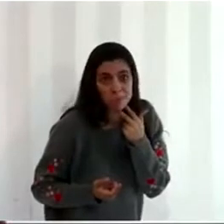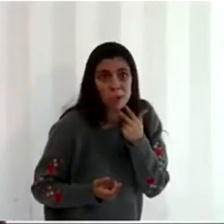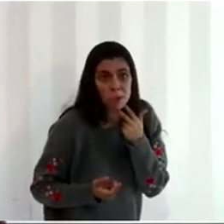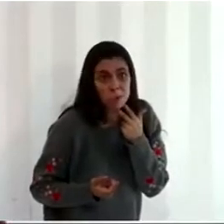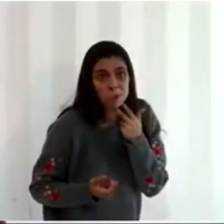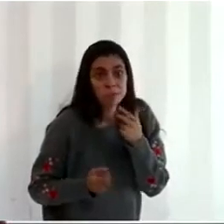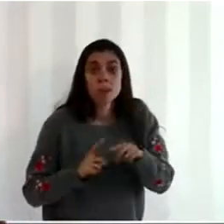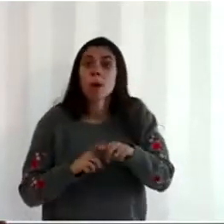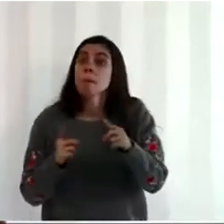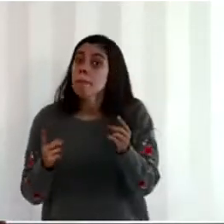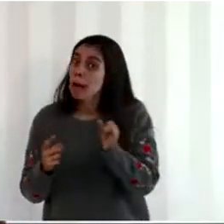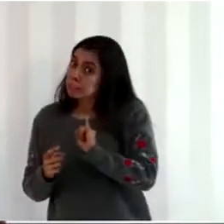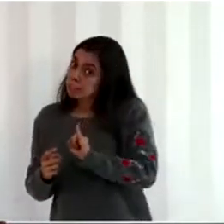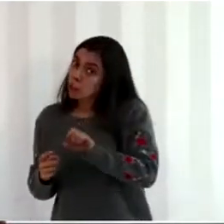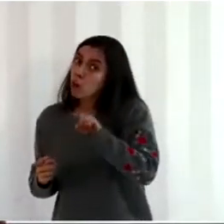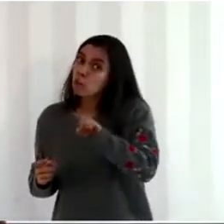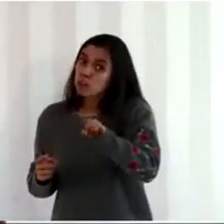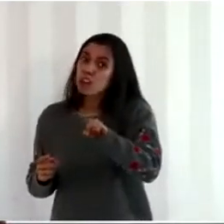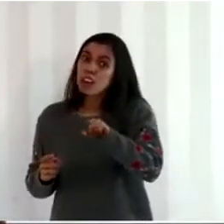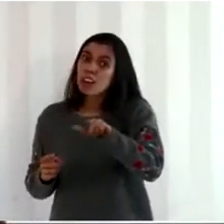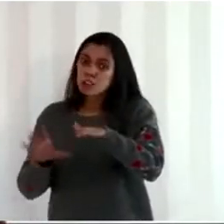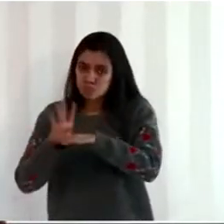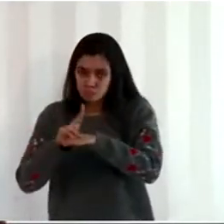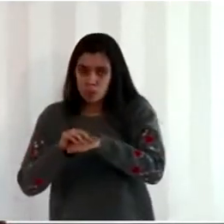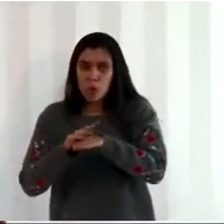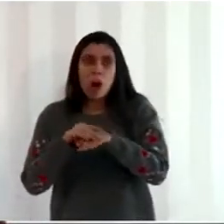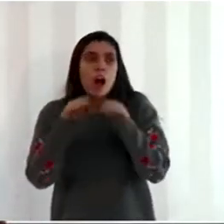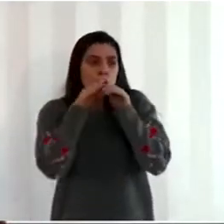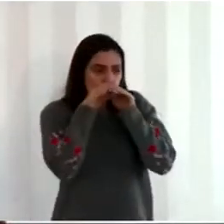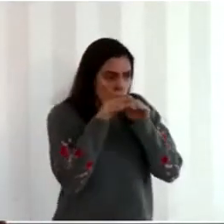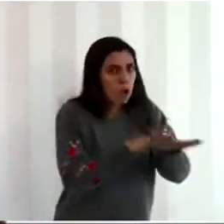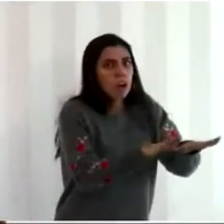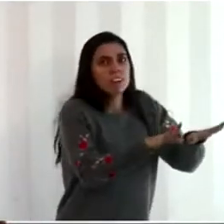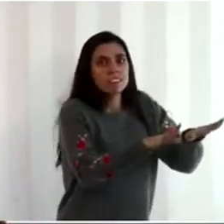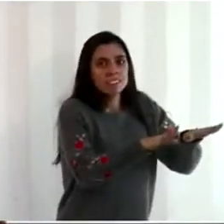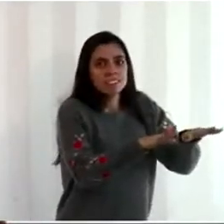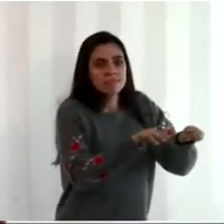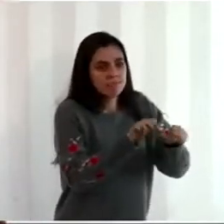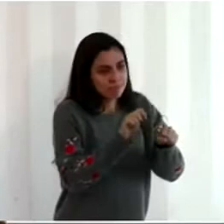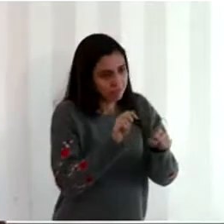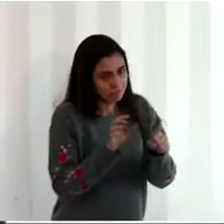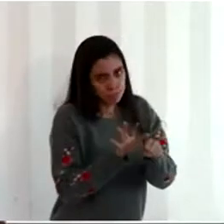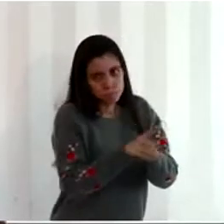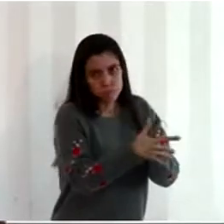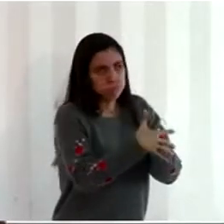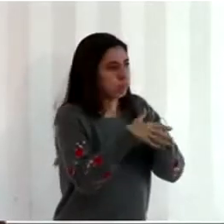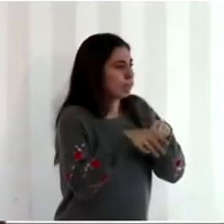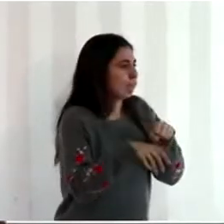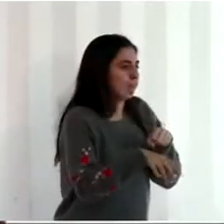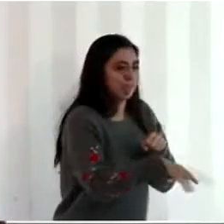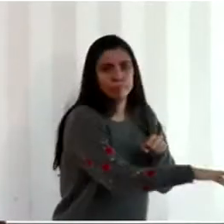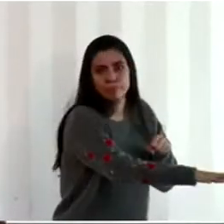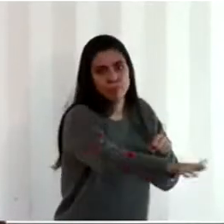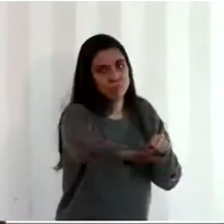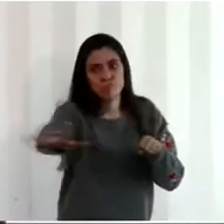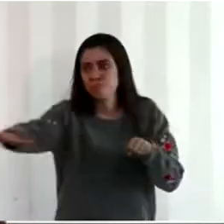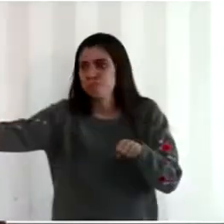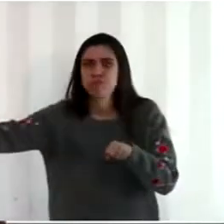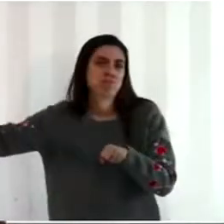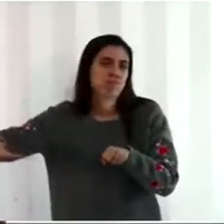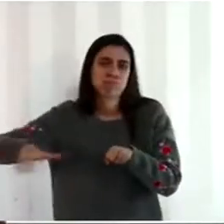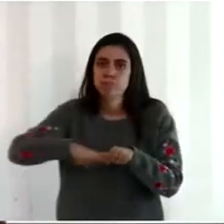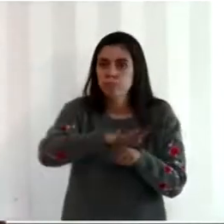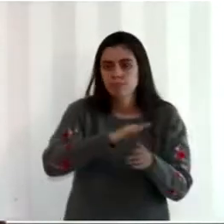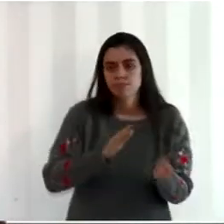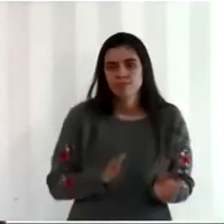tem acontecido na sociedade nesse tempo. Não só desta enfermidade, mas como outras também. Assim é em relação